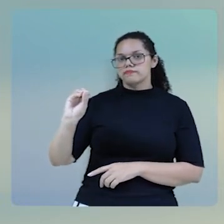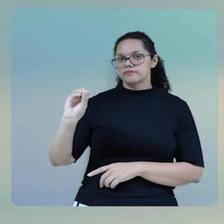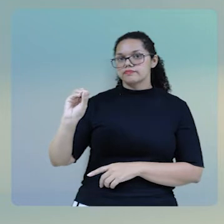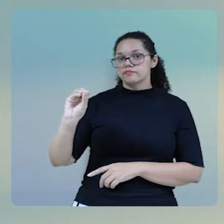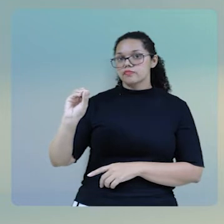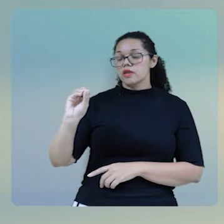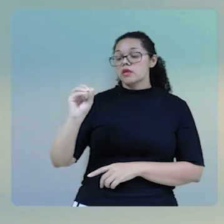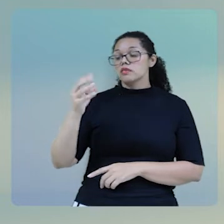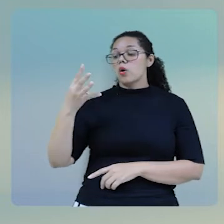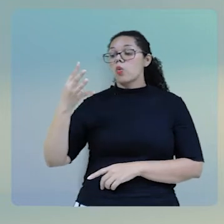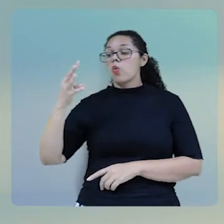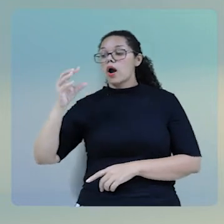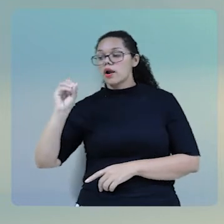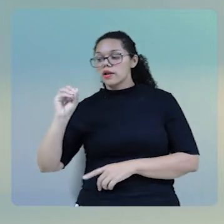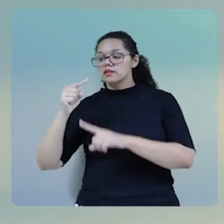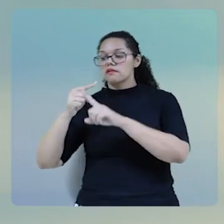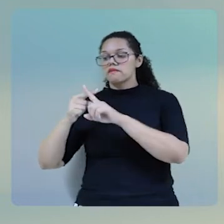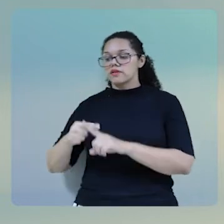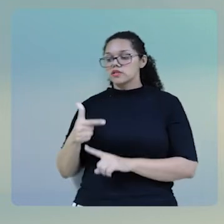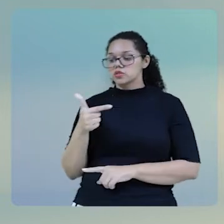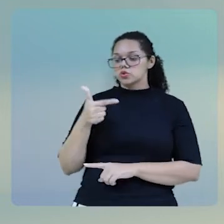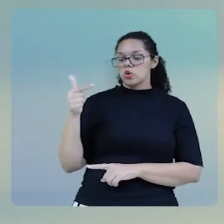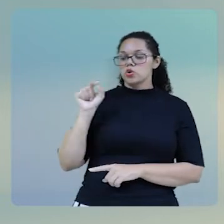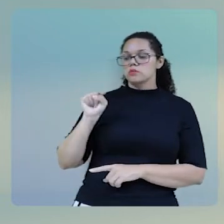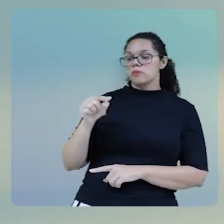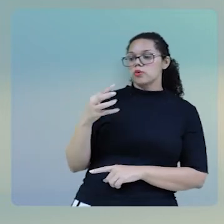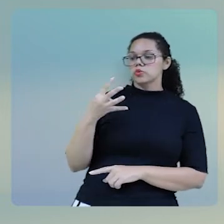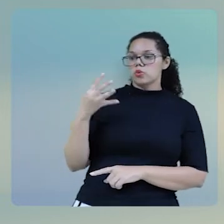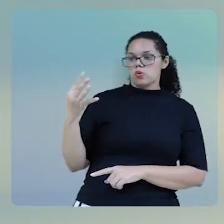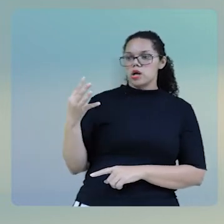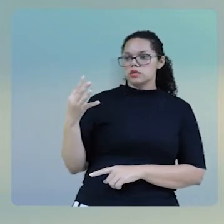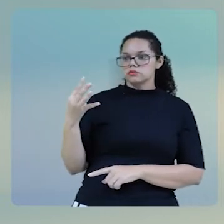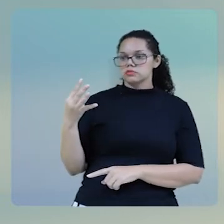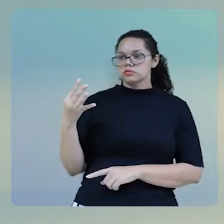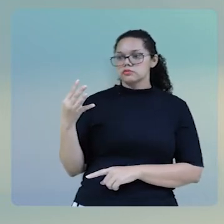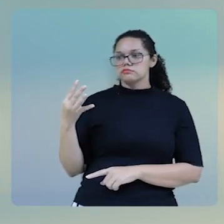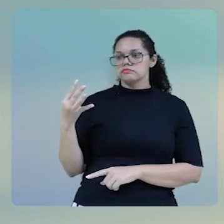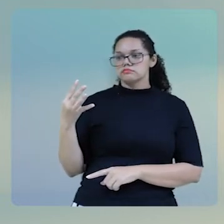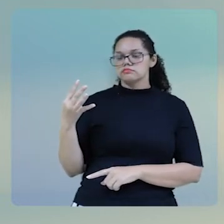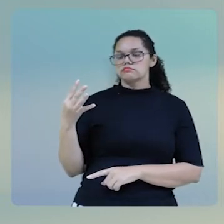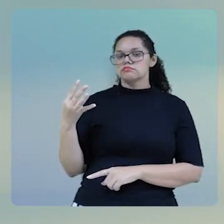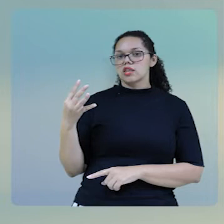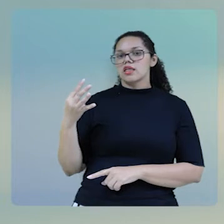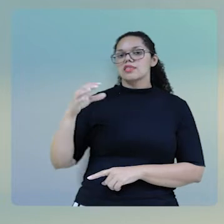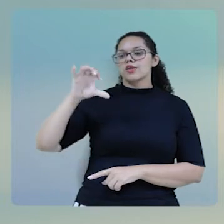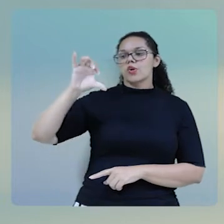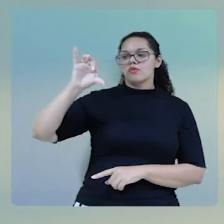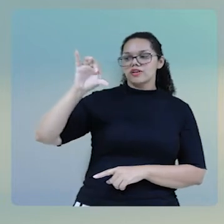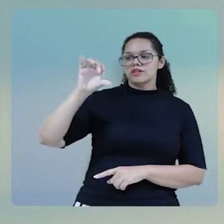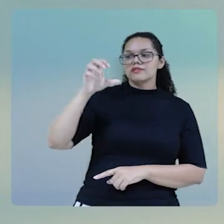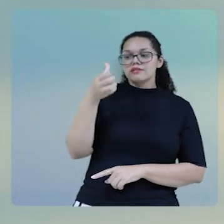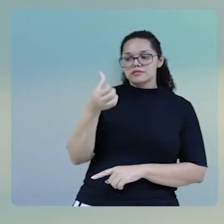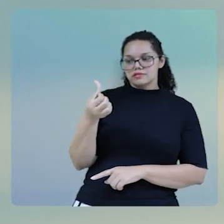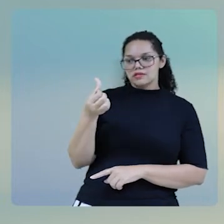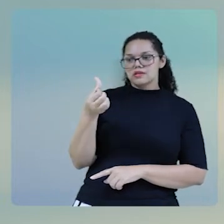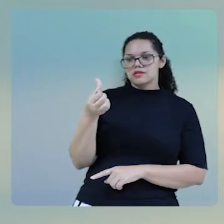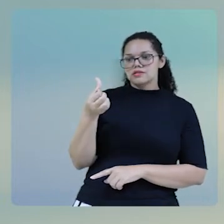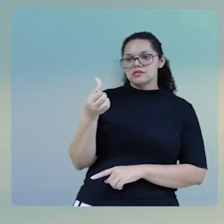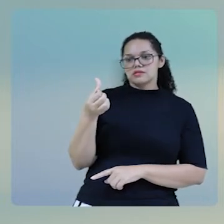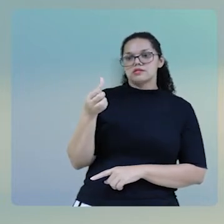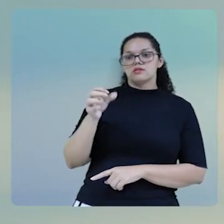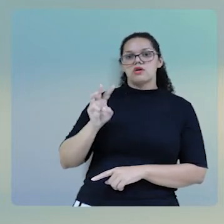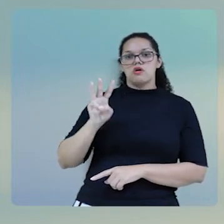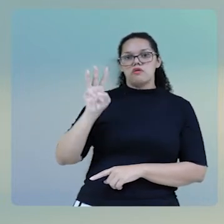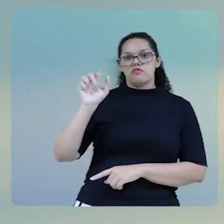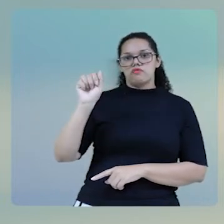E 40 vezes 2,4, só para poder ficar aqui registrado, dá 96 volts.